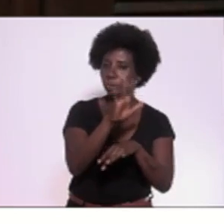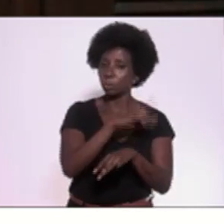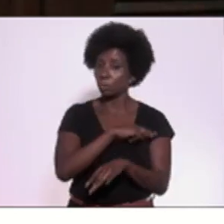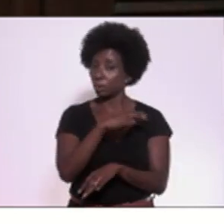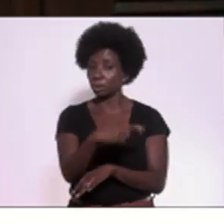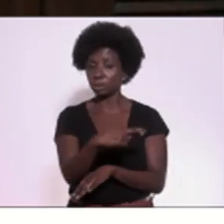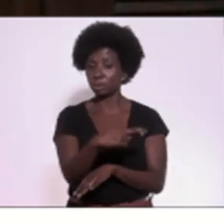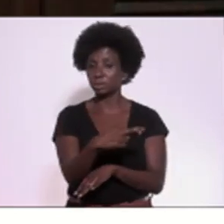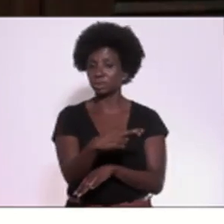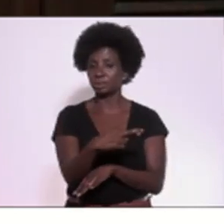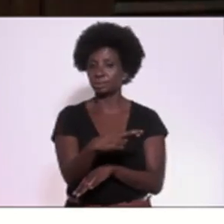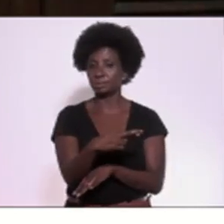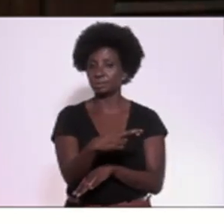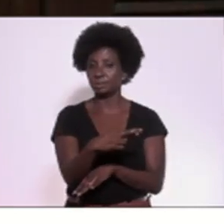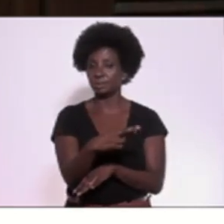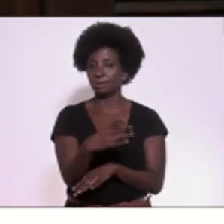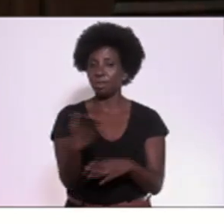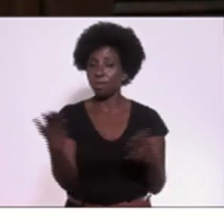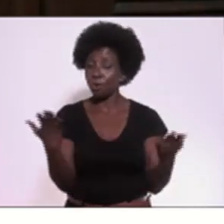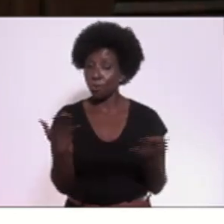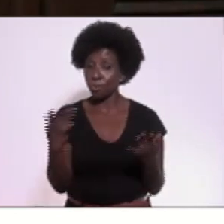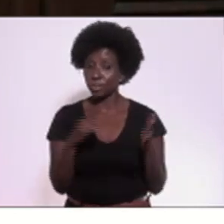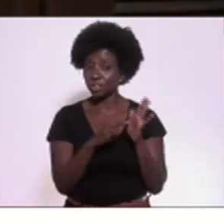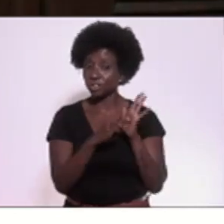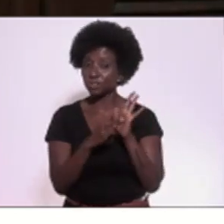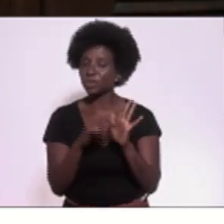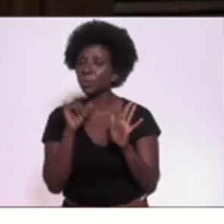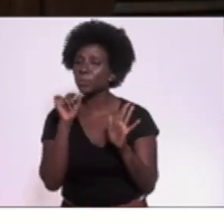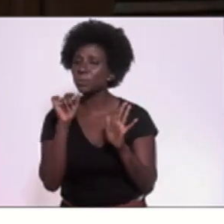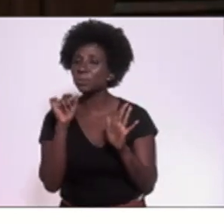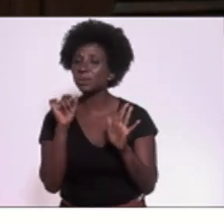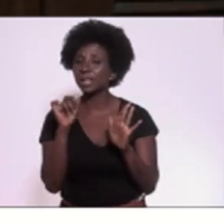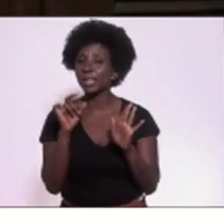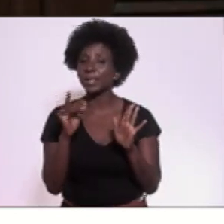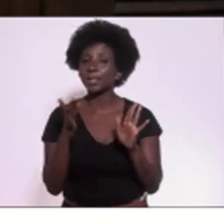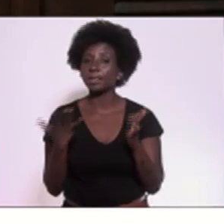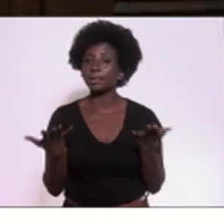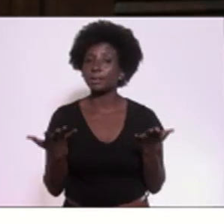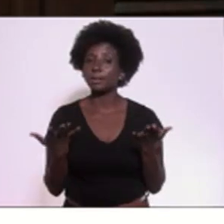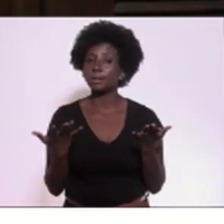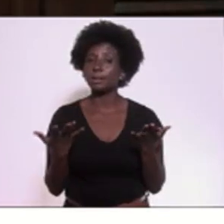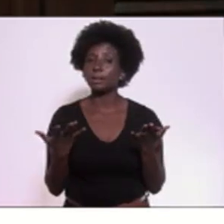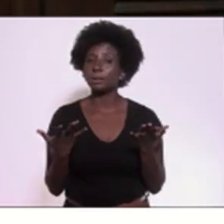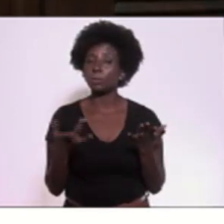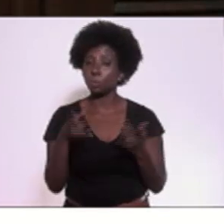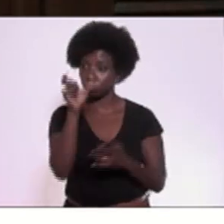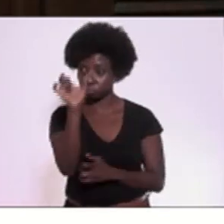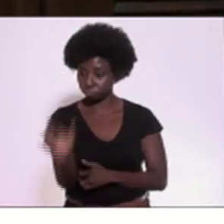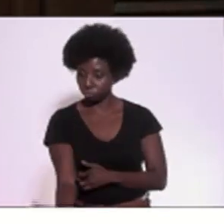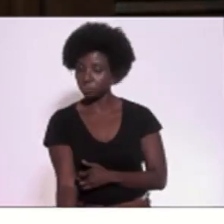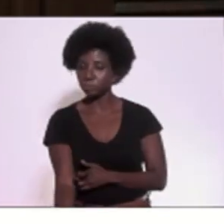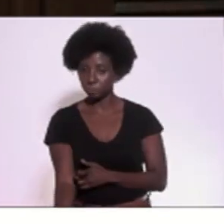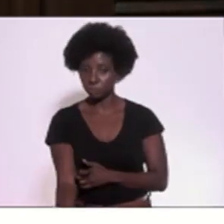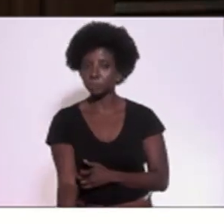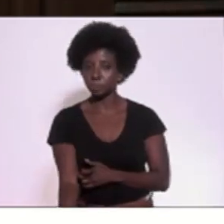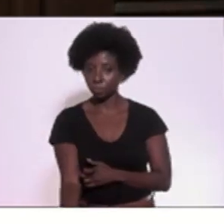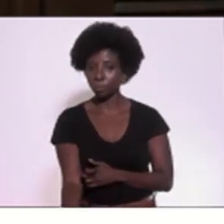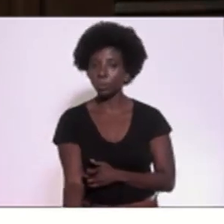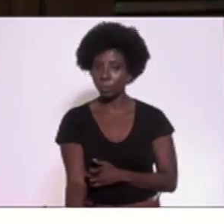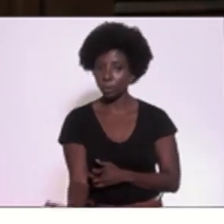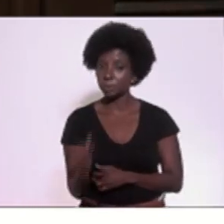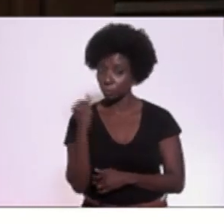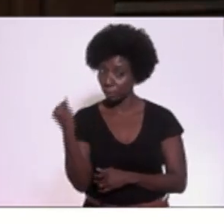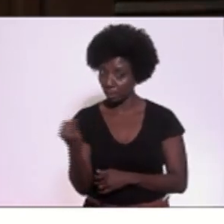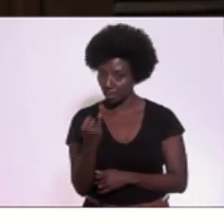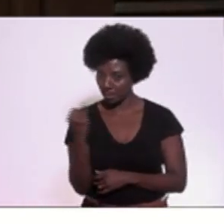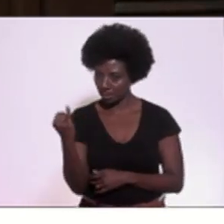em tempos em que a gente vê a disfarçatez de um membro de uma